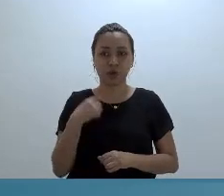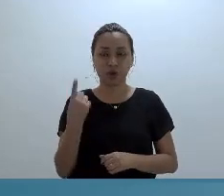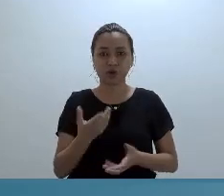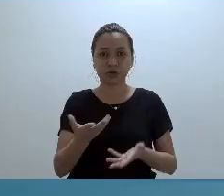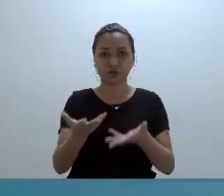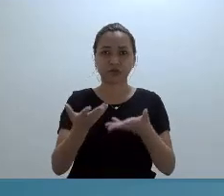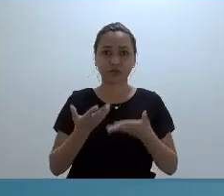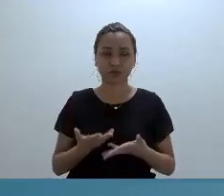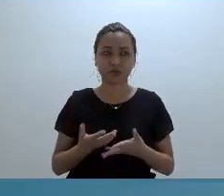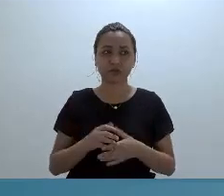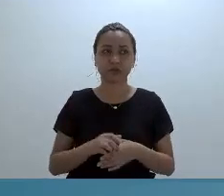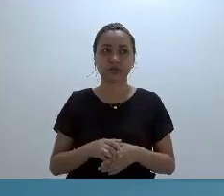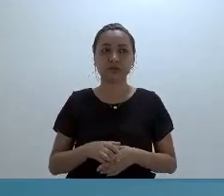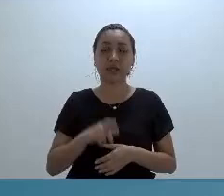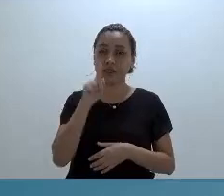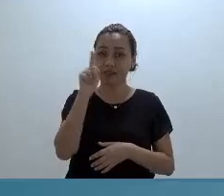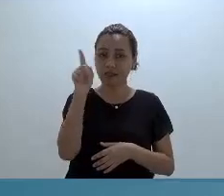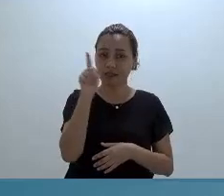do.